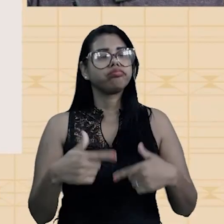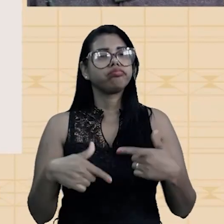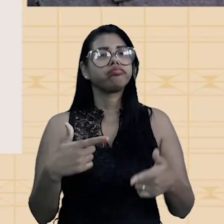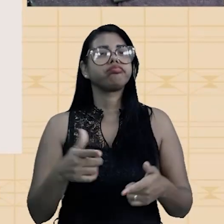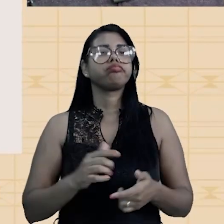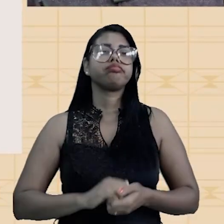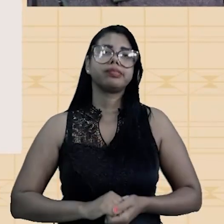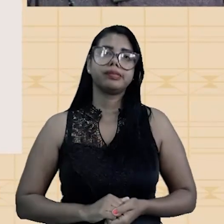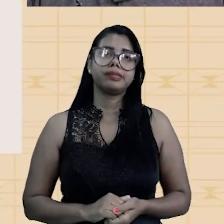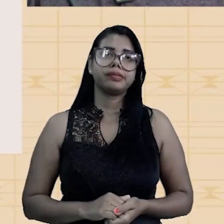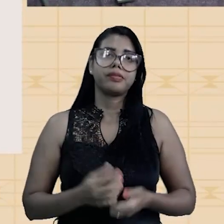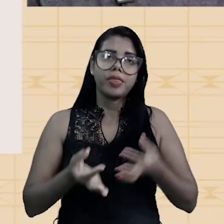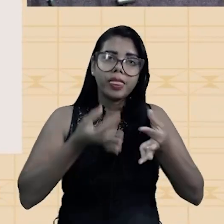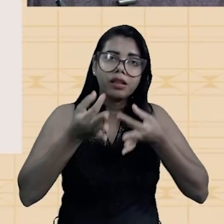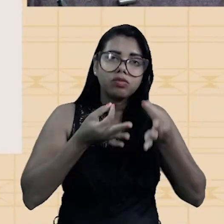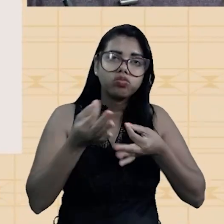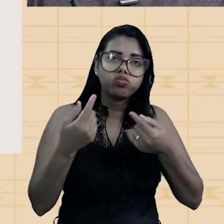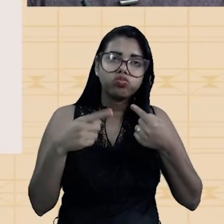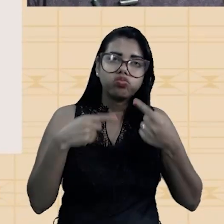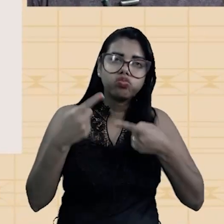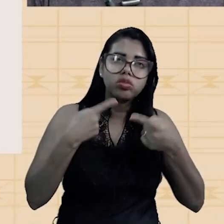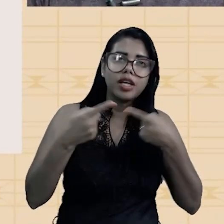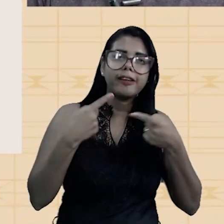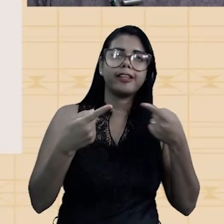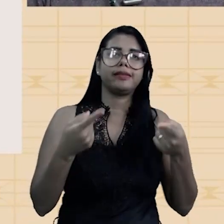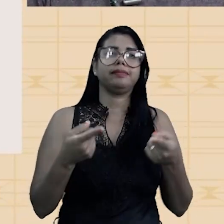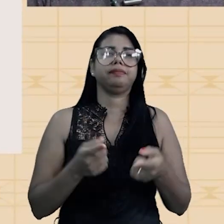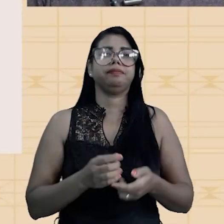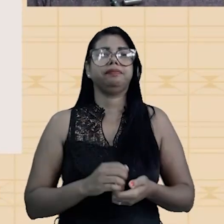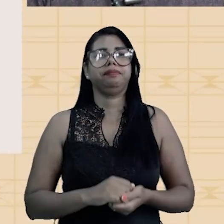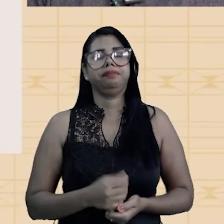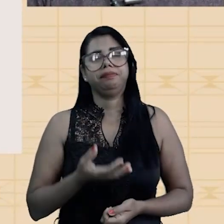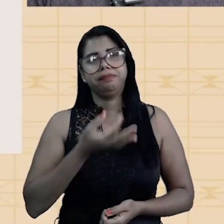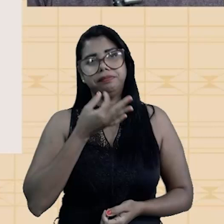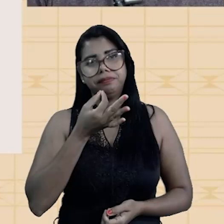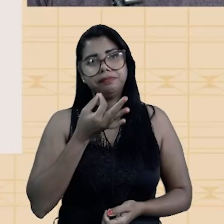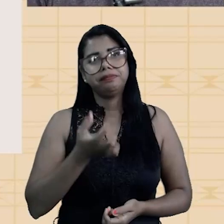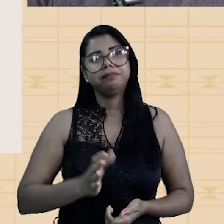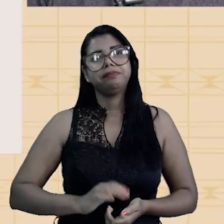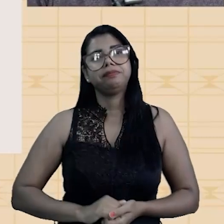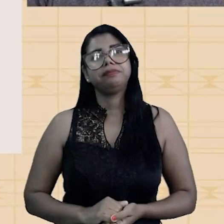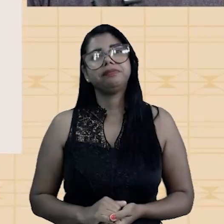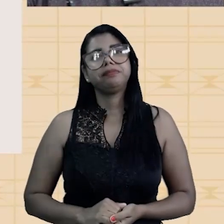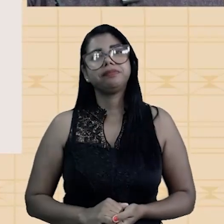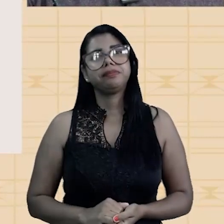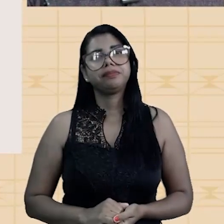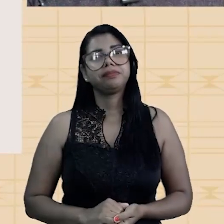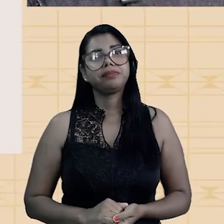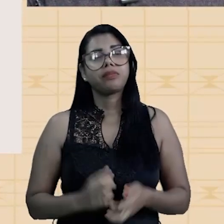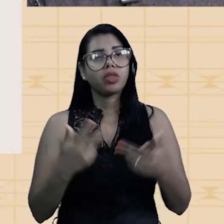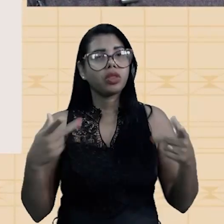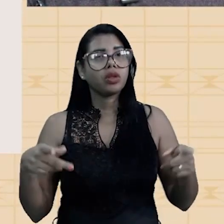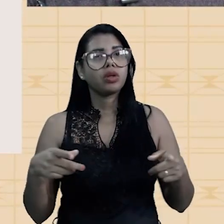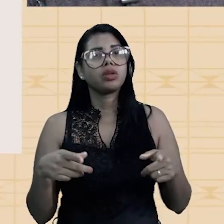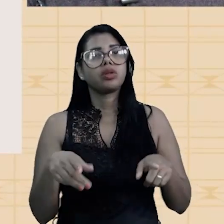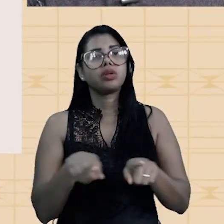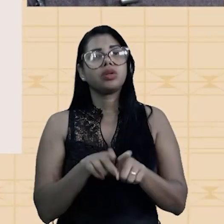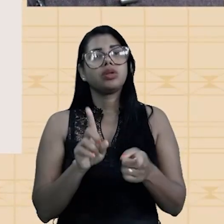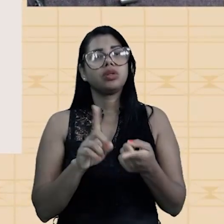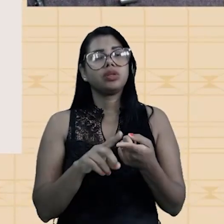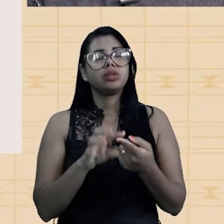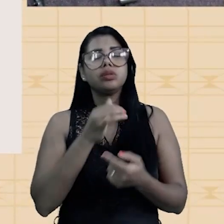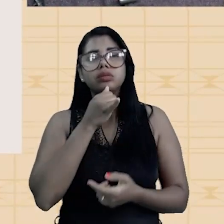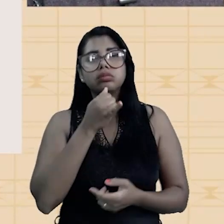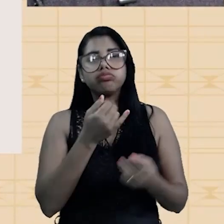argumento, certo? Isso aí é um argumento, né? E outra coisa que você tem que perceber é